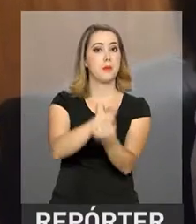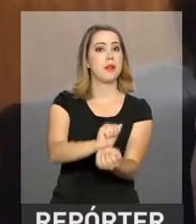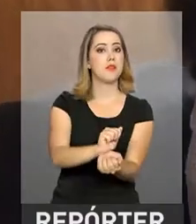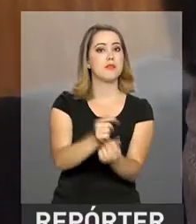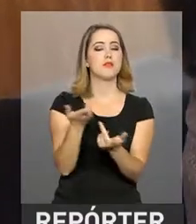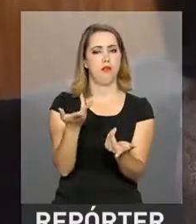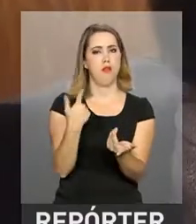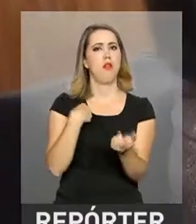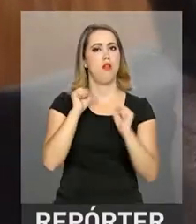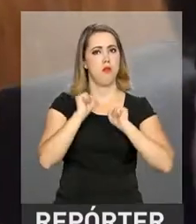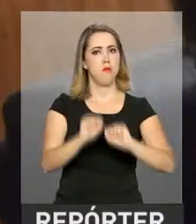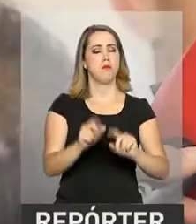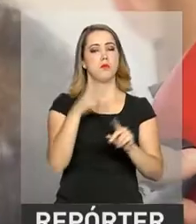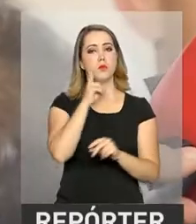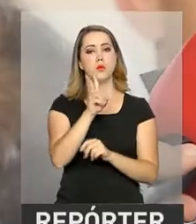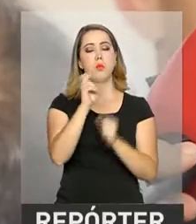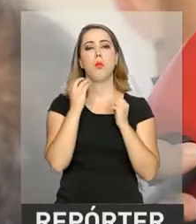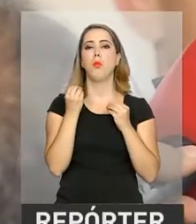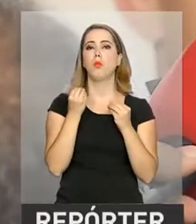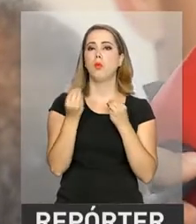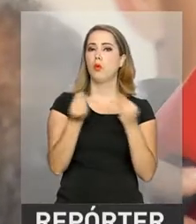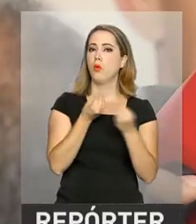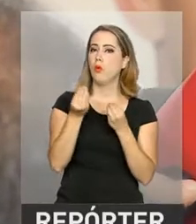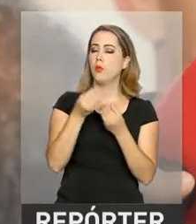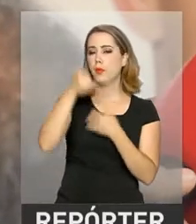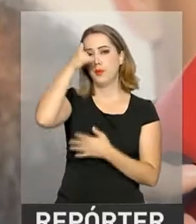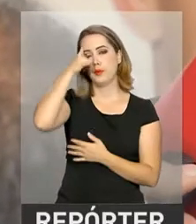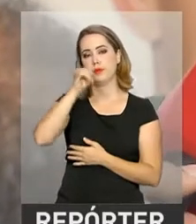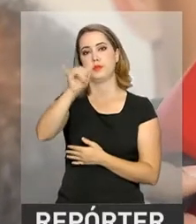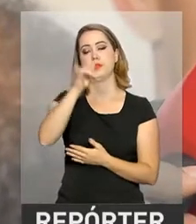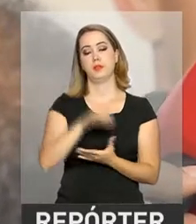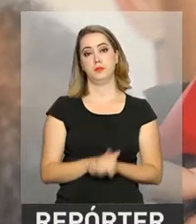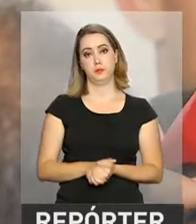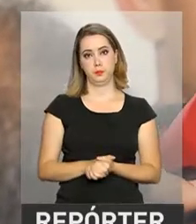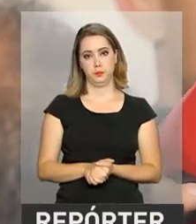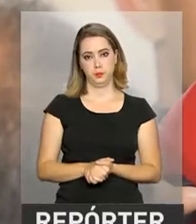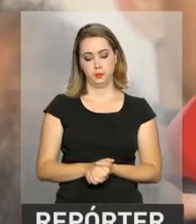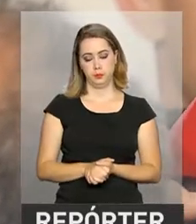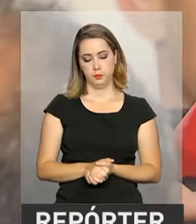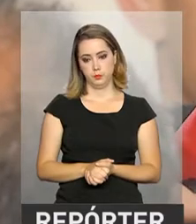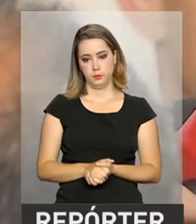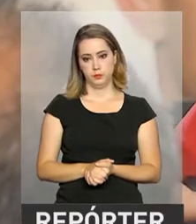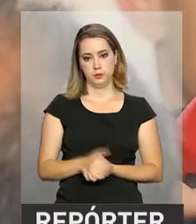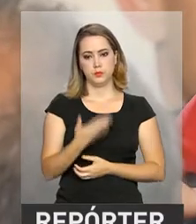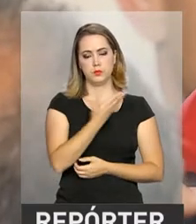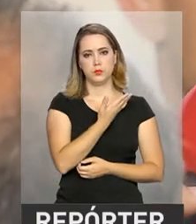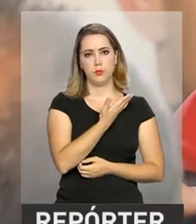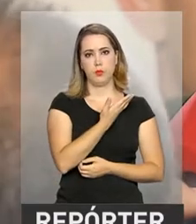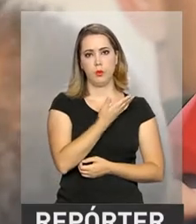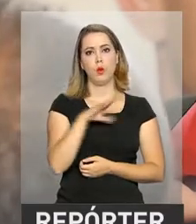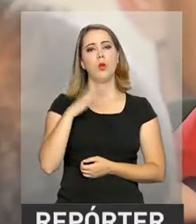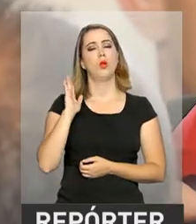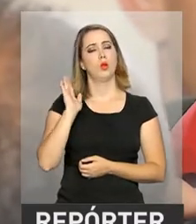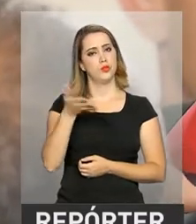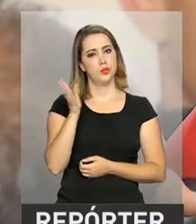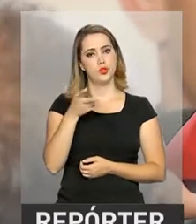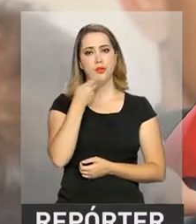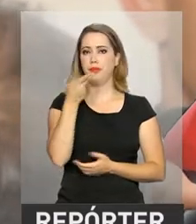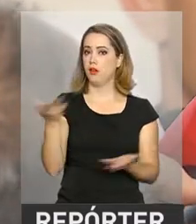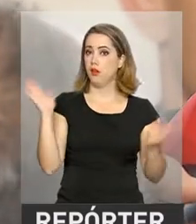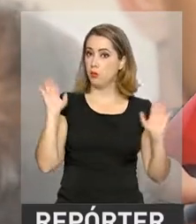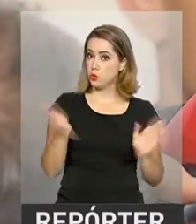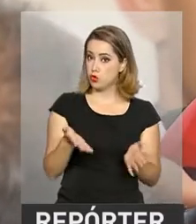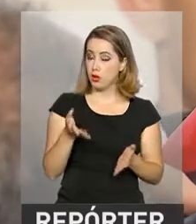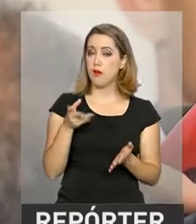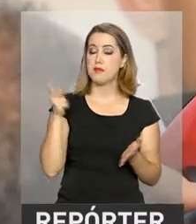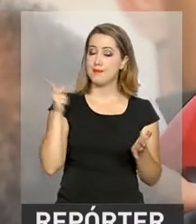possíveis para evitá-la o que nós podemos afirmar é porque isso é fato notório agora é que